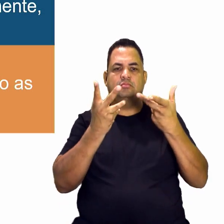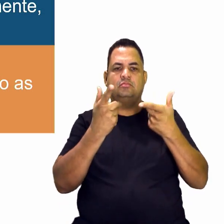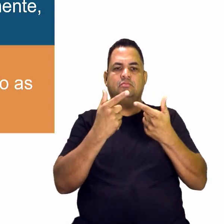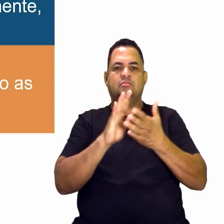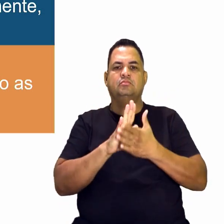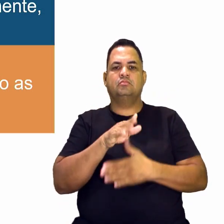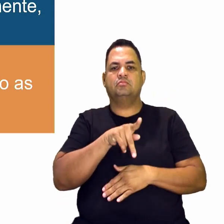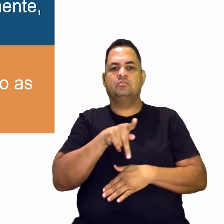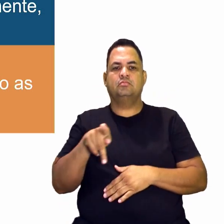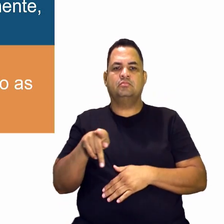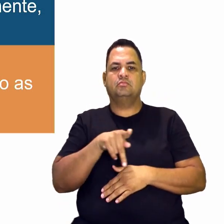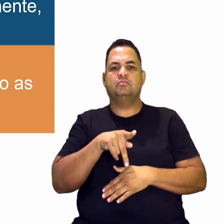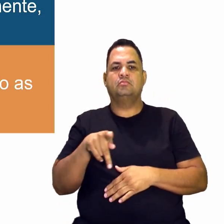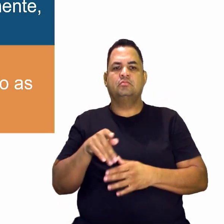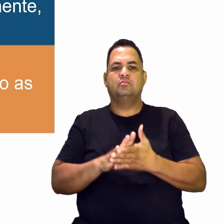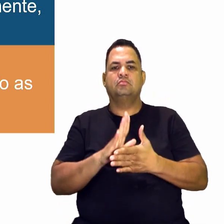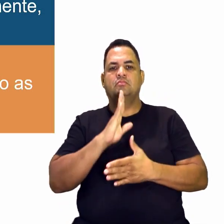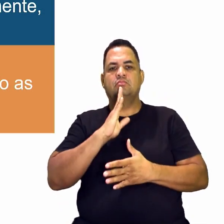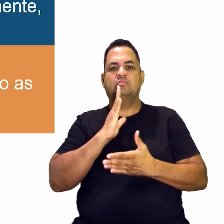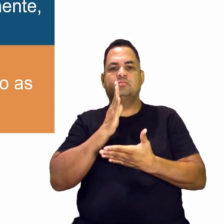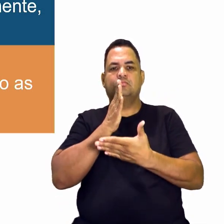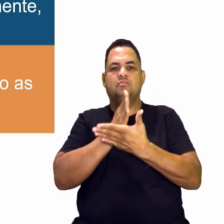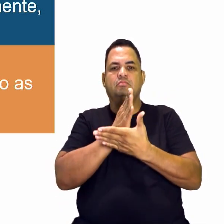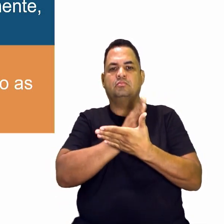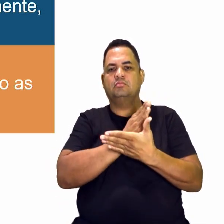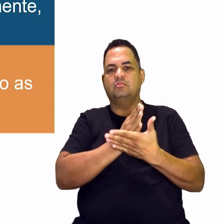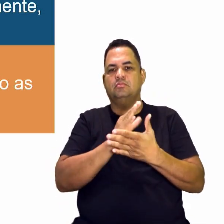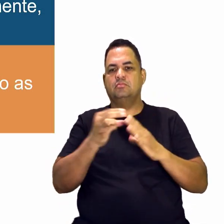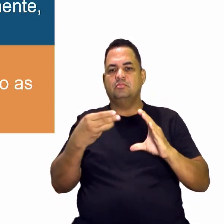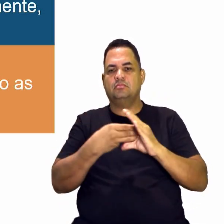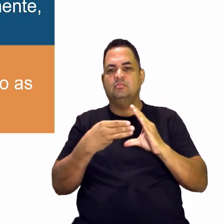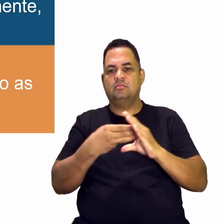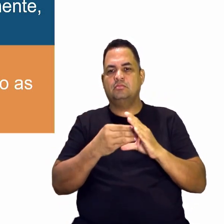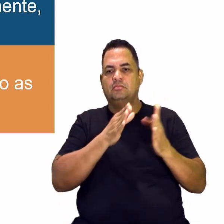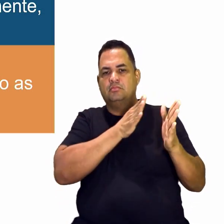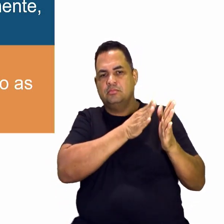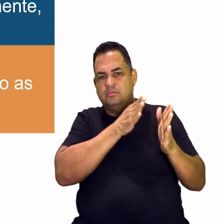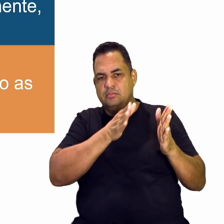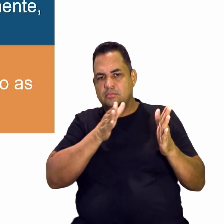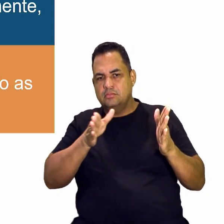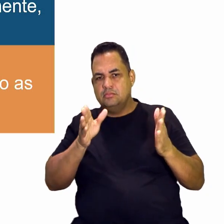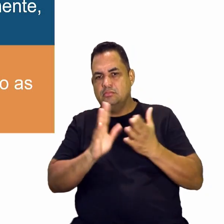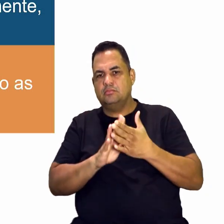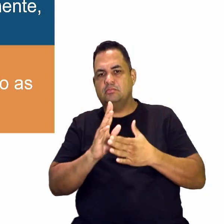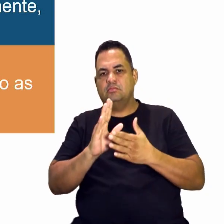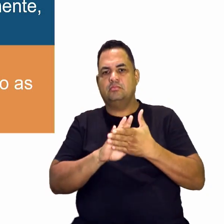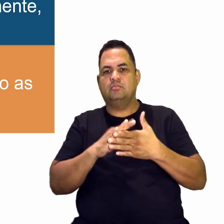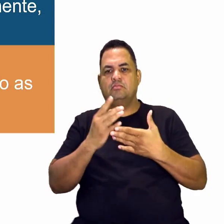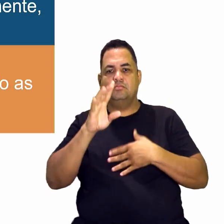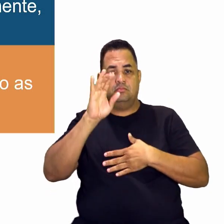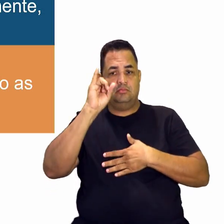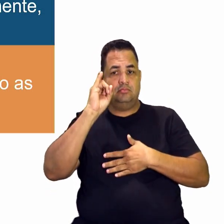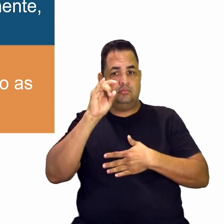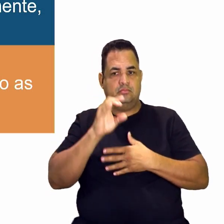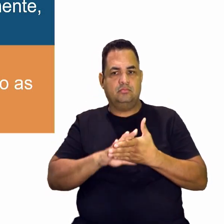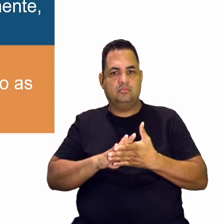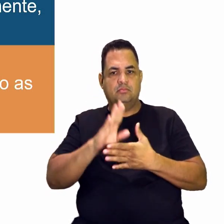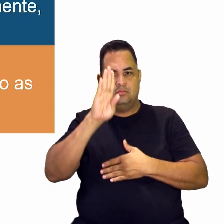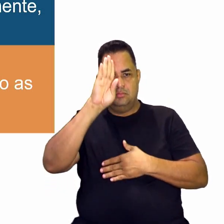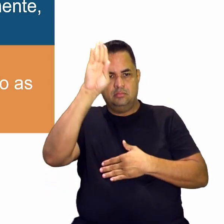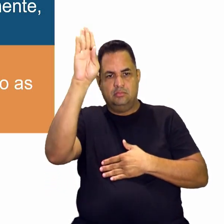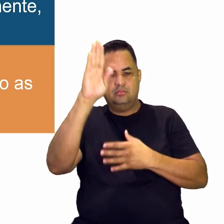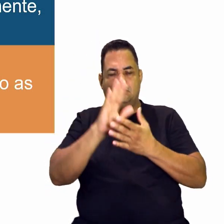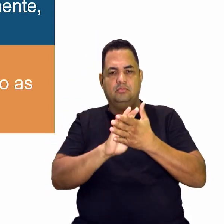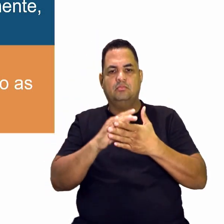Habilidades, professor? Habilidades: reconhecer a divisão celular e suas fases como um processo imprescindível